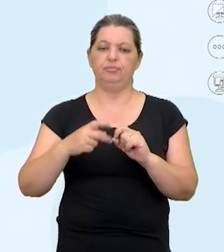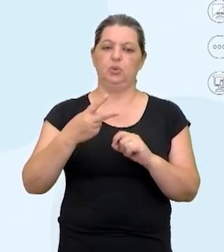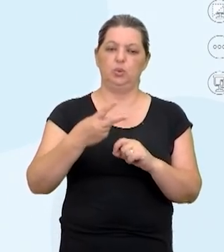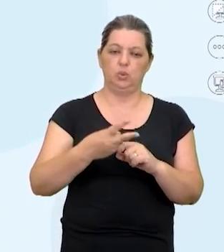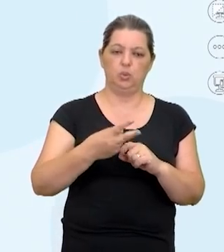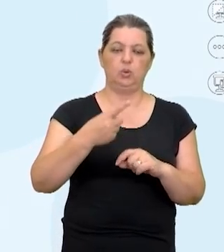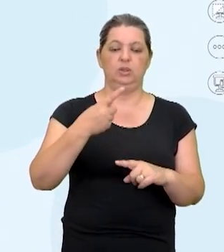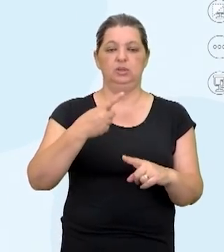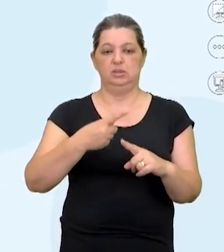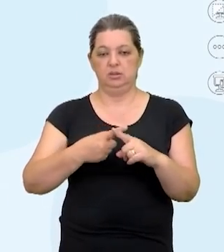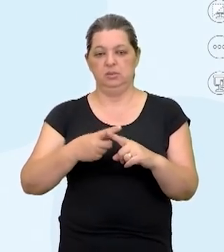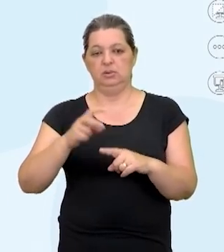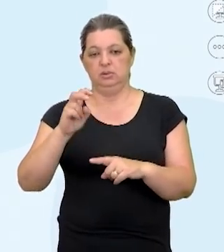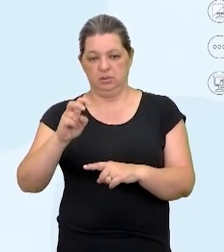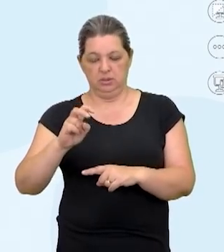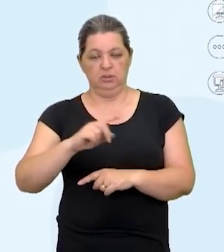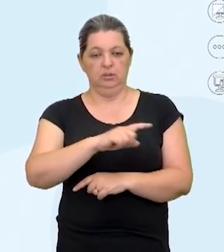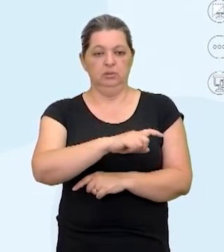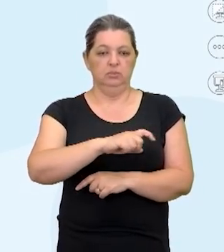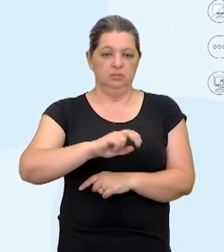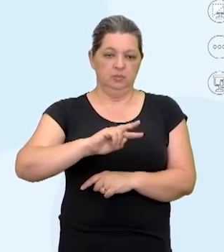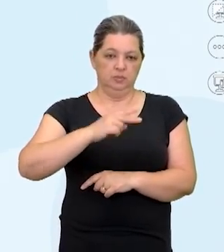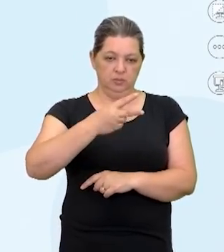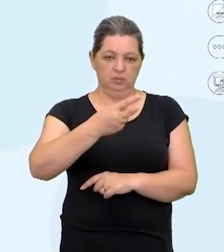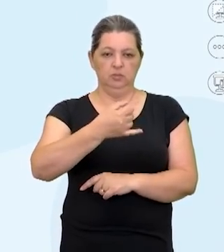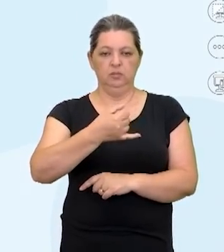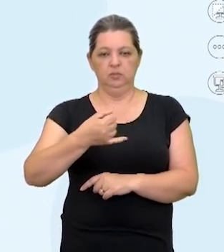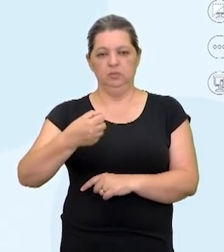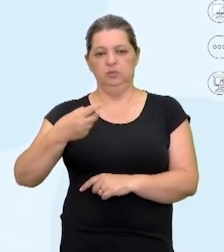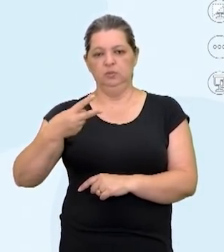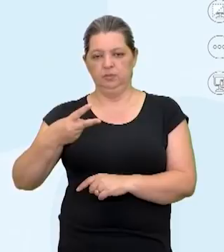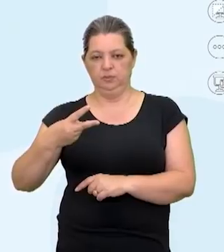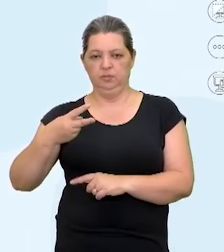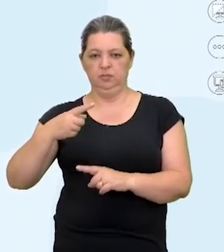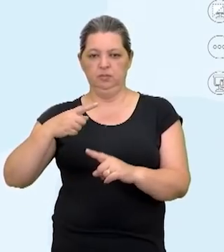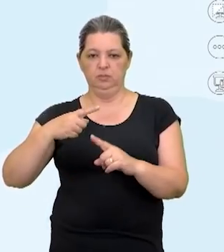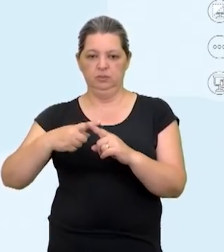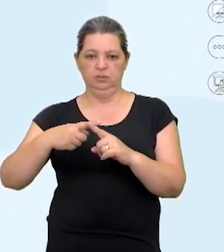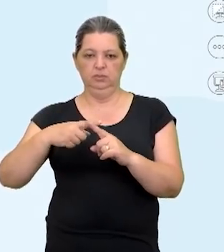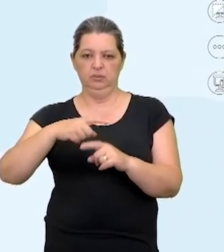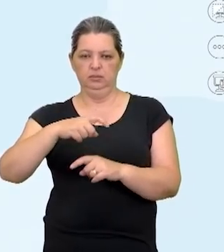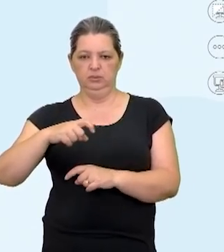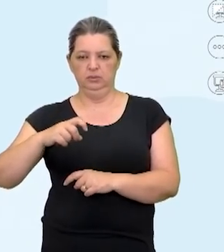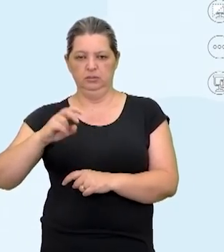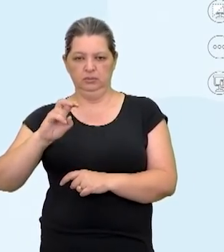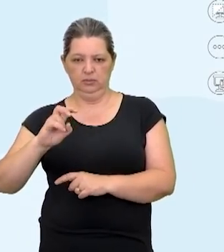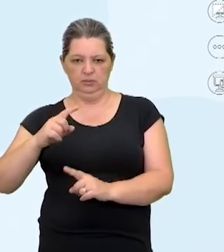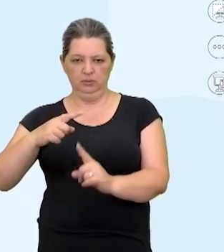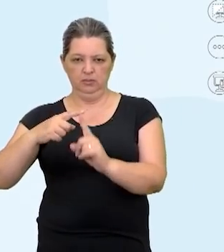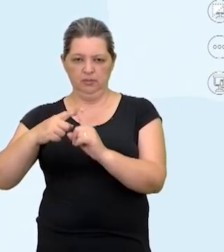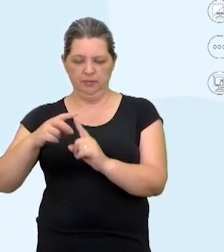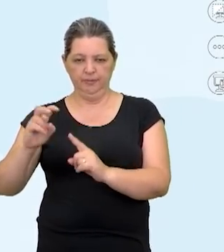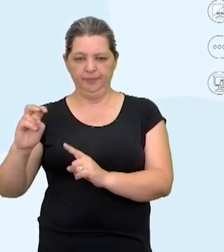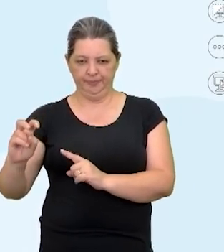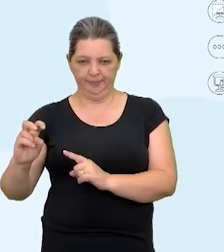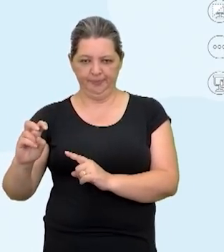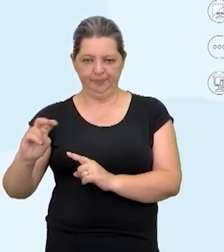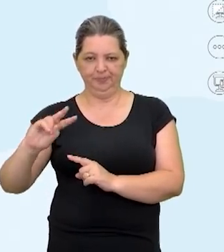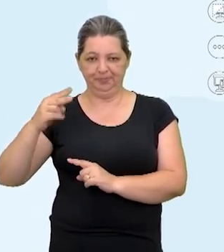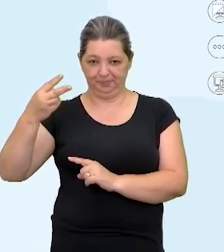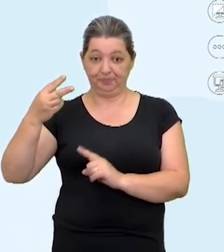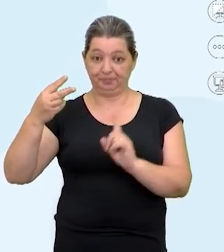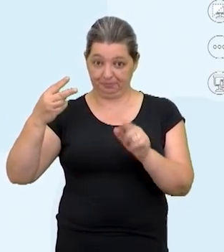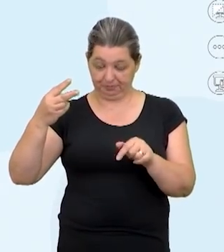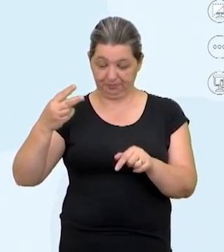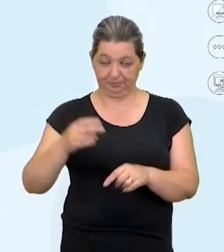5. Então, na verdade, a gente tem 2 vezes o x vezes o 5. Ah, então o termo que eu vou somar é o 5 elevado ao